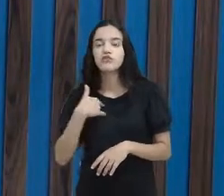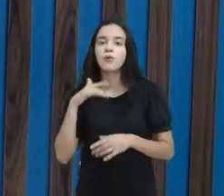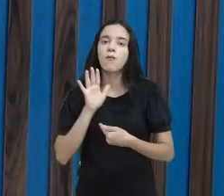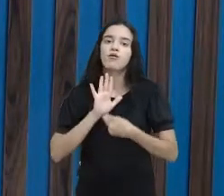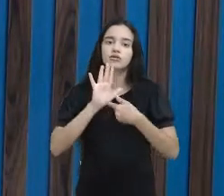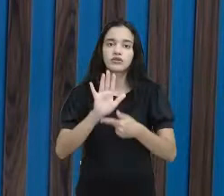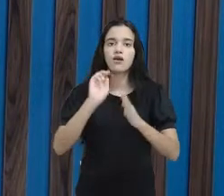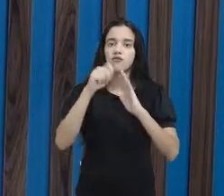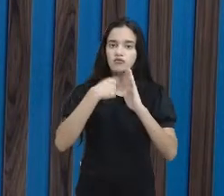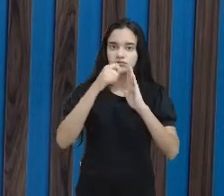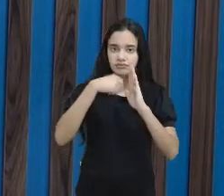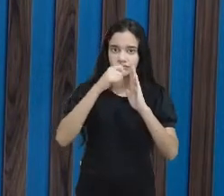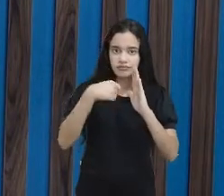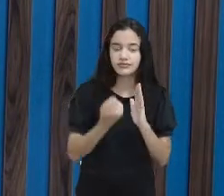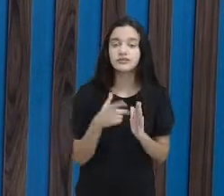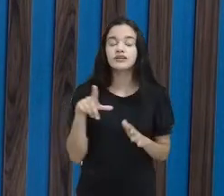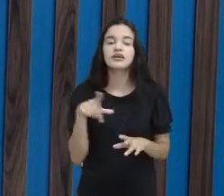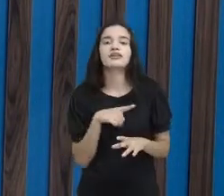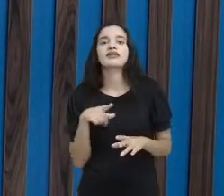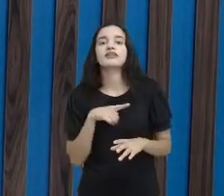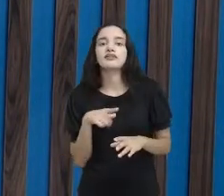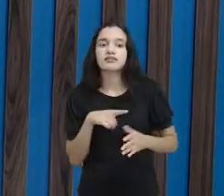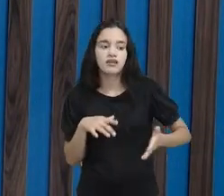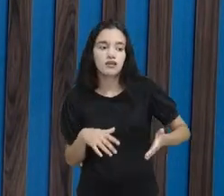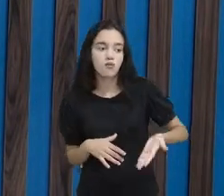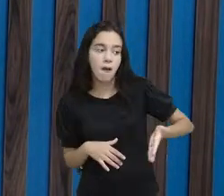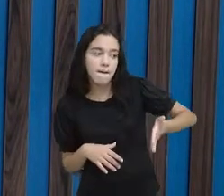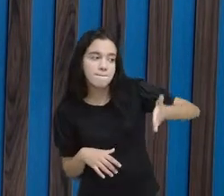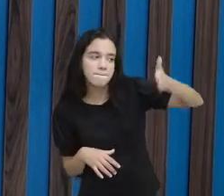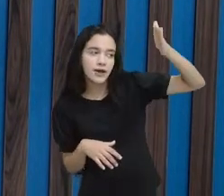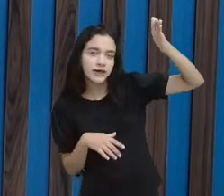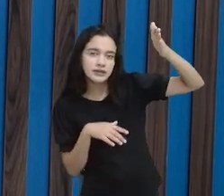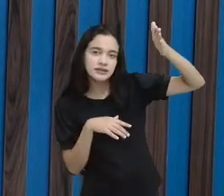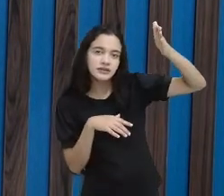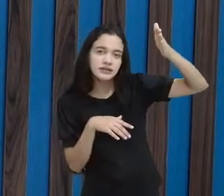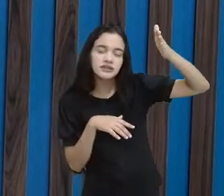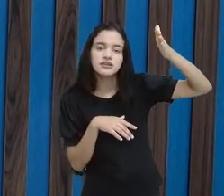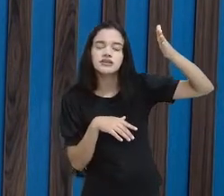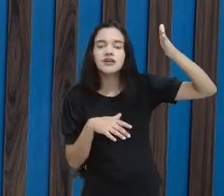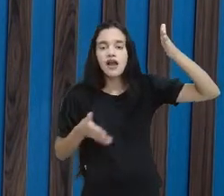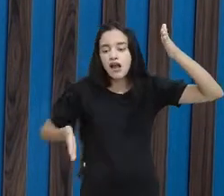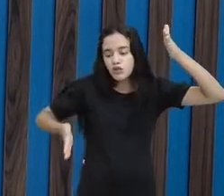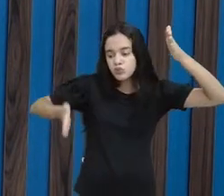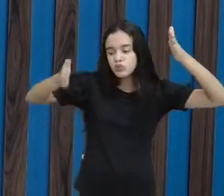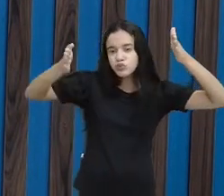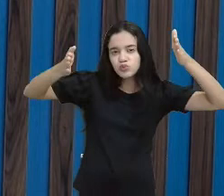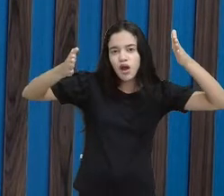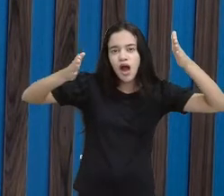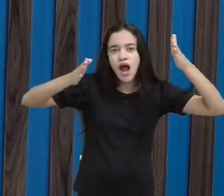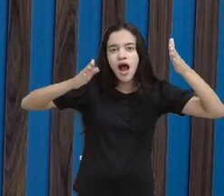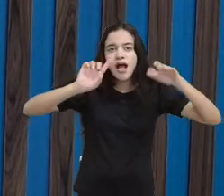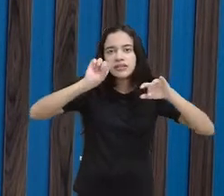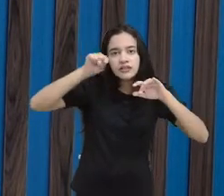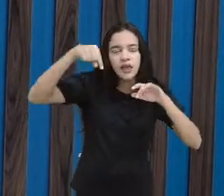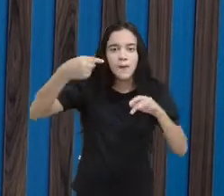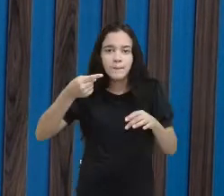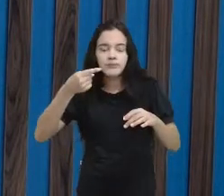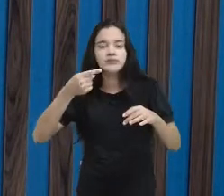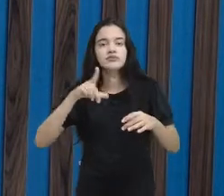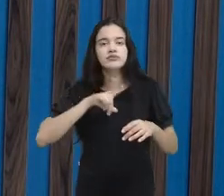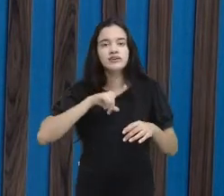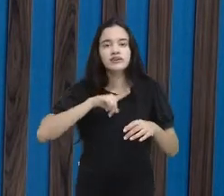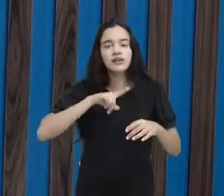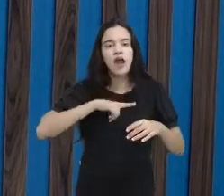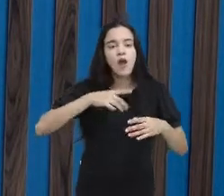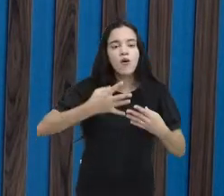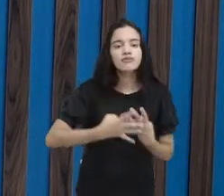vocês vão ver que existe uma parede no fundo e uma parte da parede assim na lateral e depois tem grades, né? Então, que